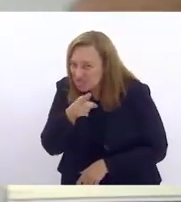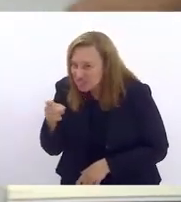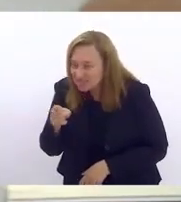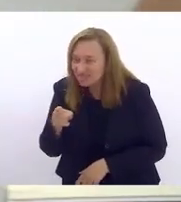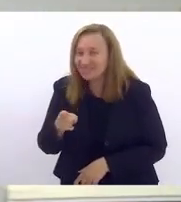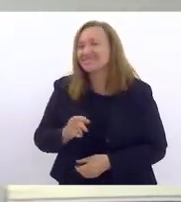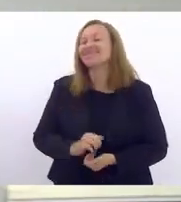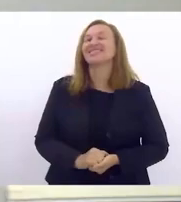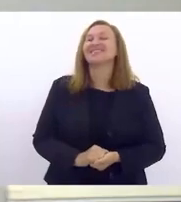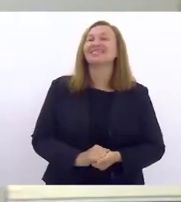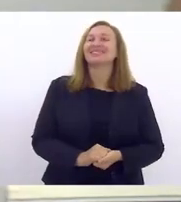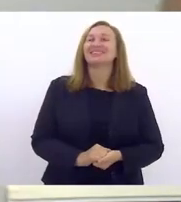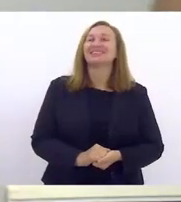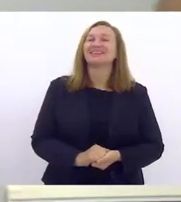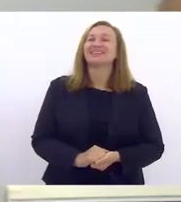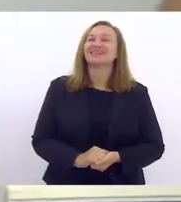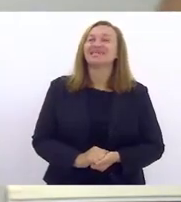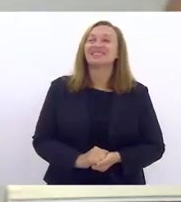né?